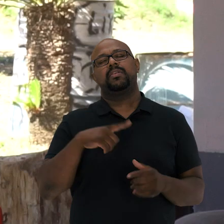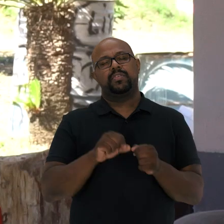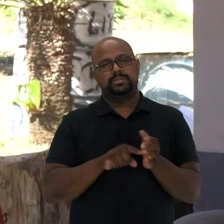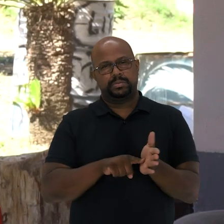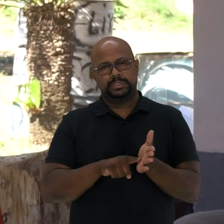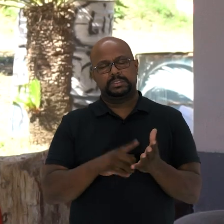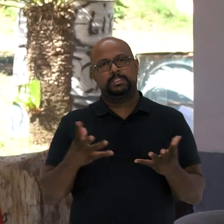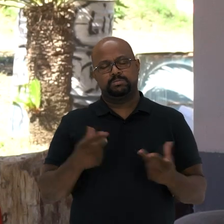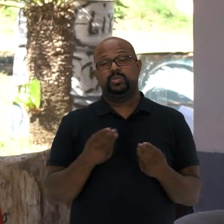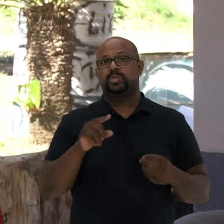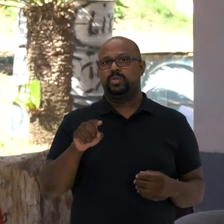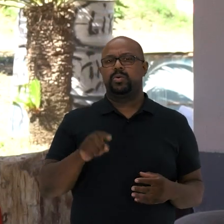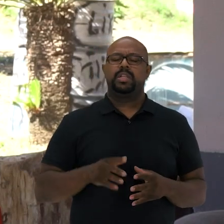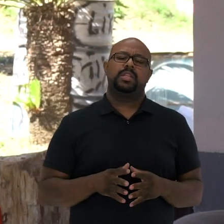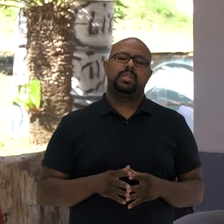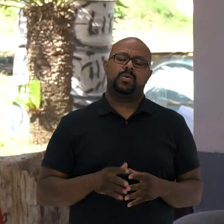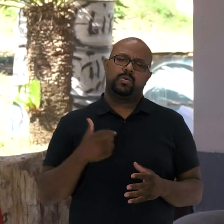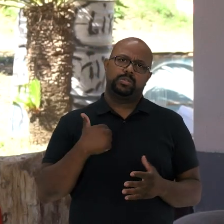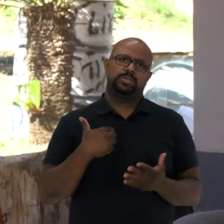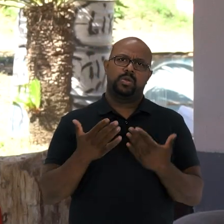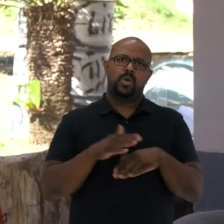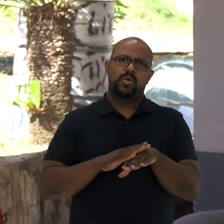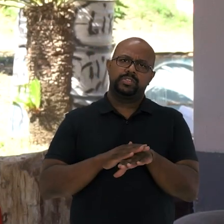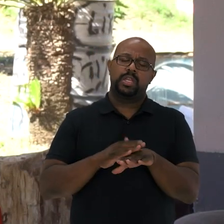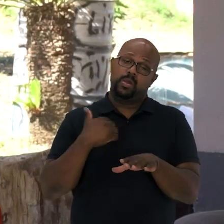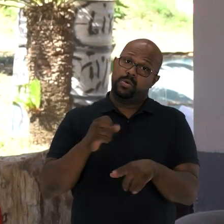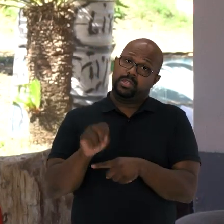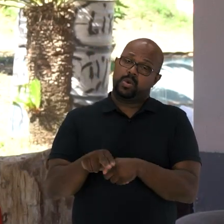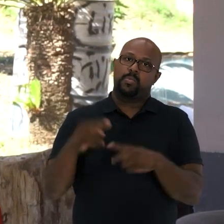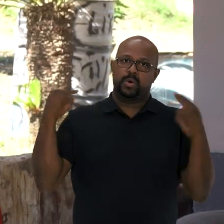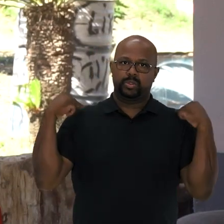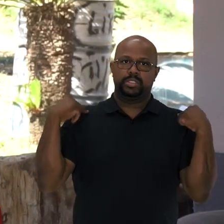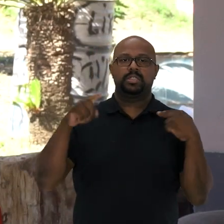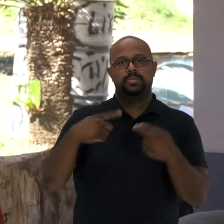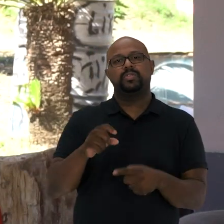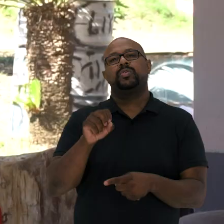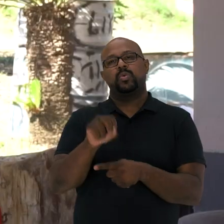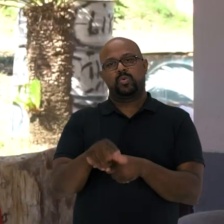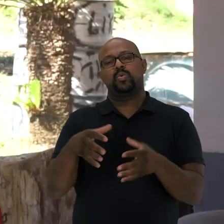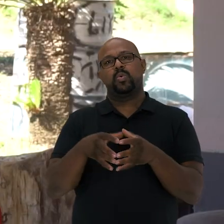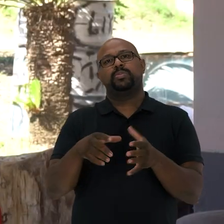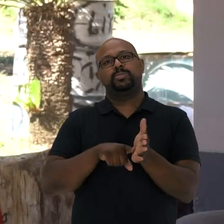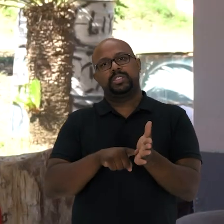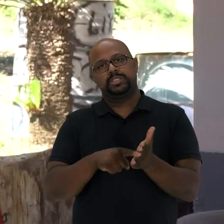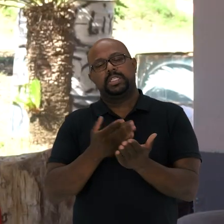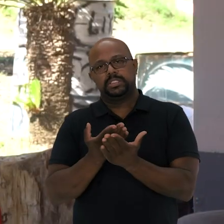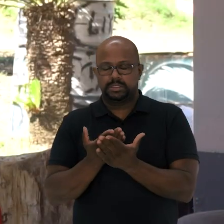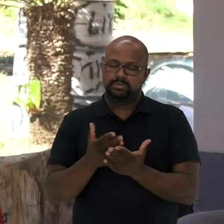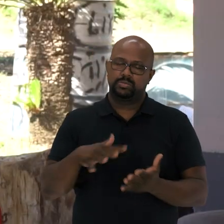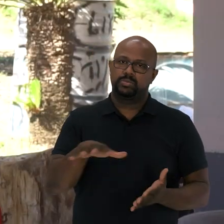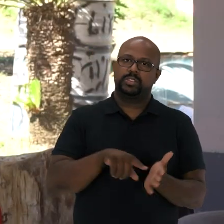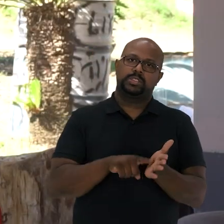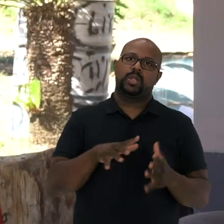a gente fez uma pesquisa bastante grande ali, onde eu comecei como motorista e depois entrei para o grupo de estudo e de pesquisa nesse